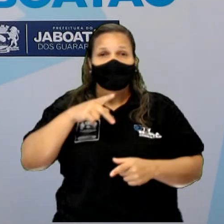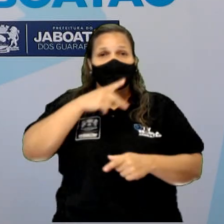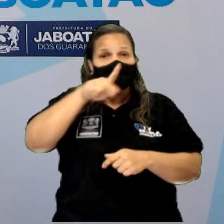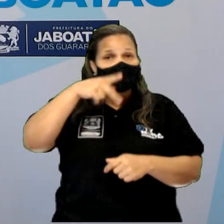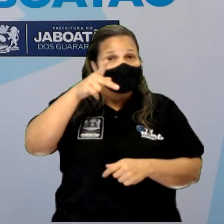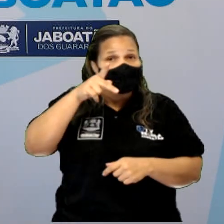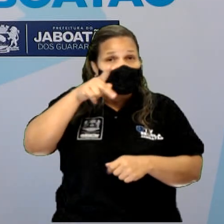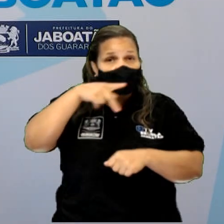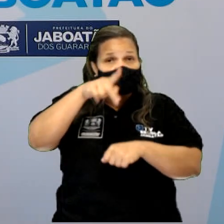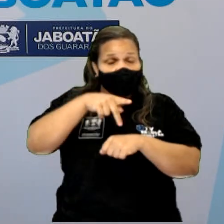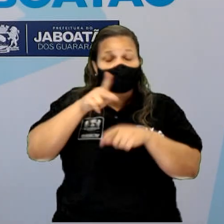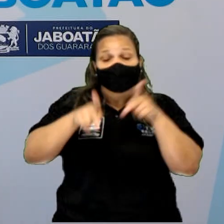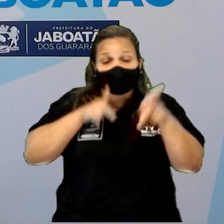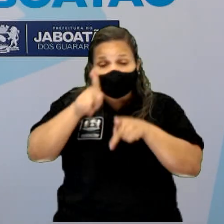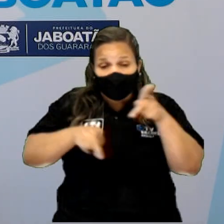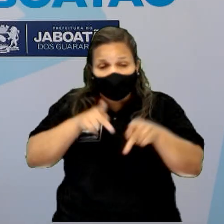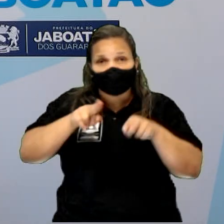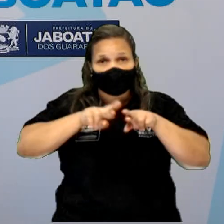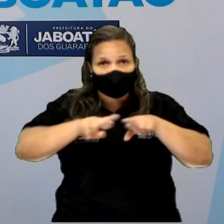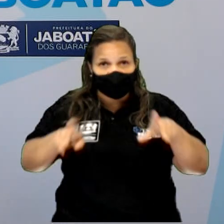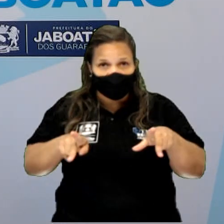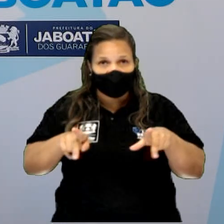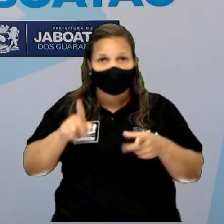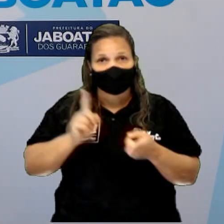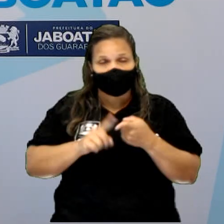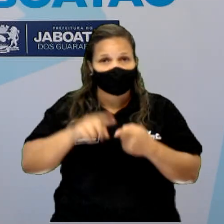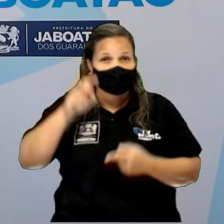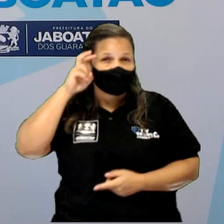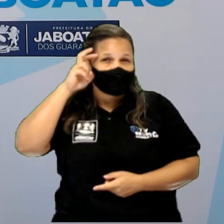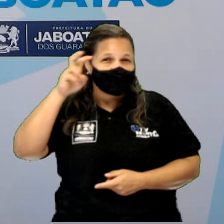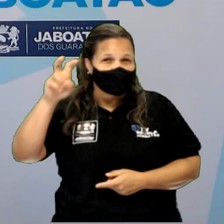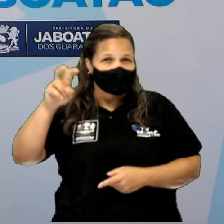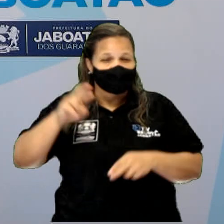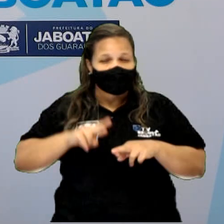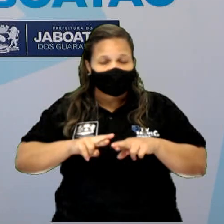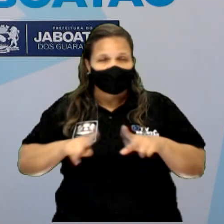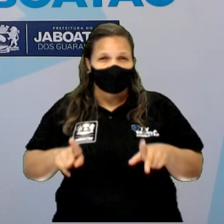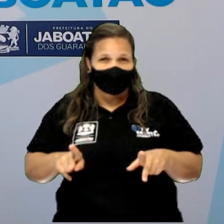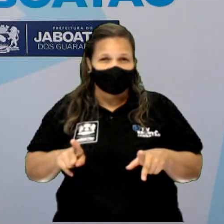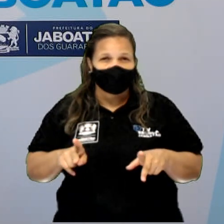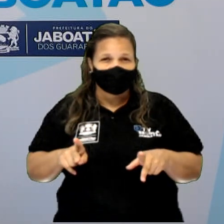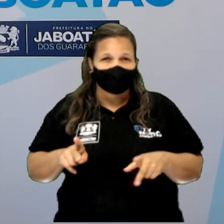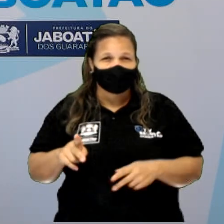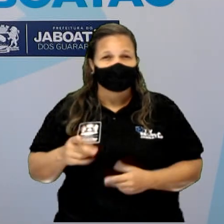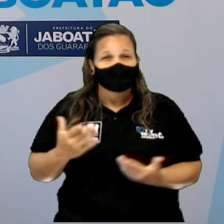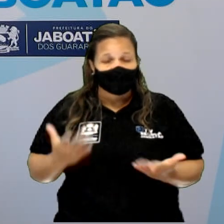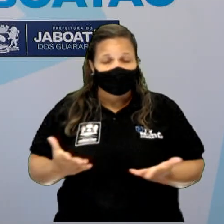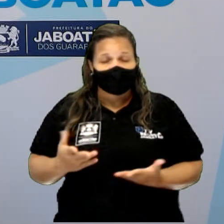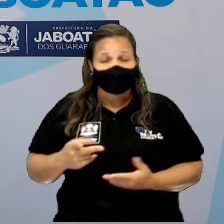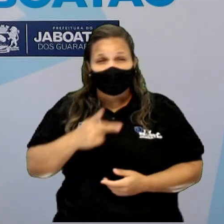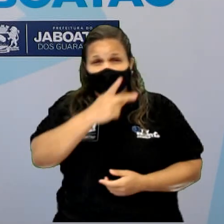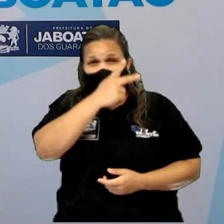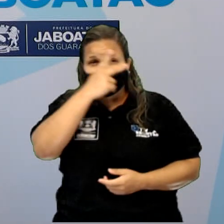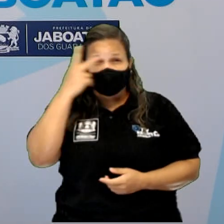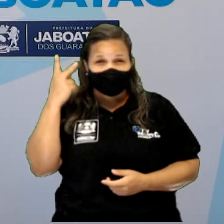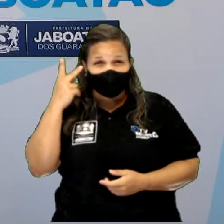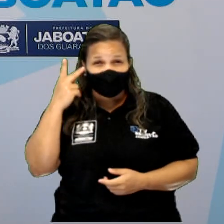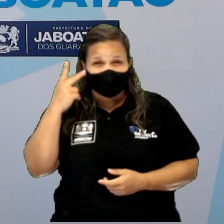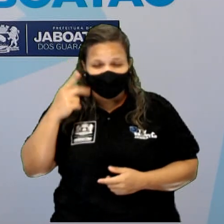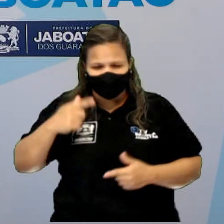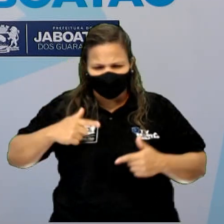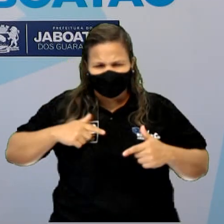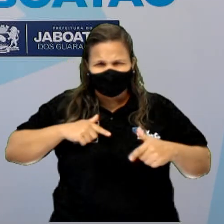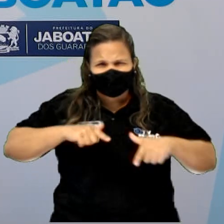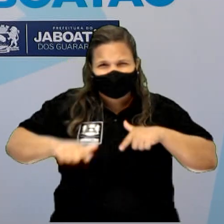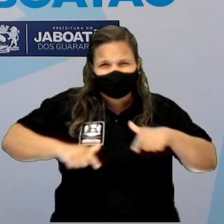diferentes, não houve tanto pudor assim na hora de explorar. Então, muitas vezes, as pessoas eram submetidas a um regime de trabalho tão